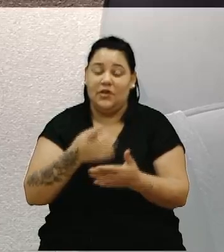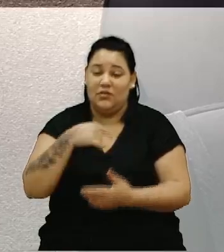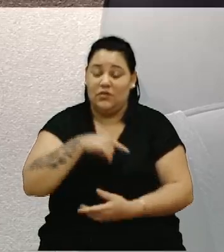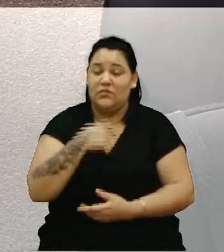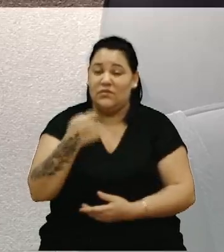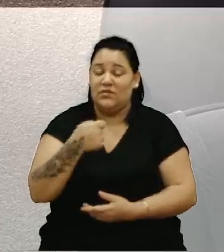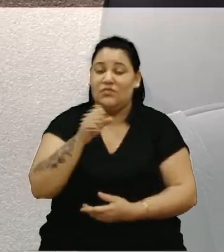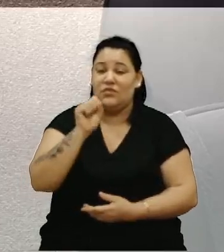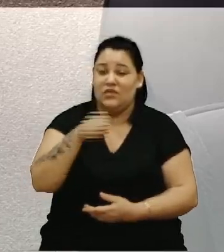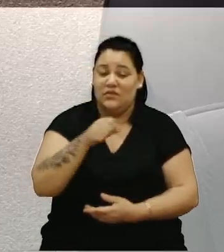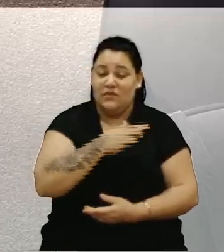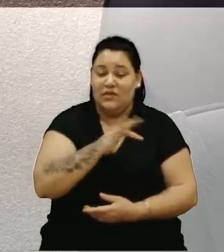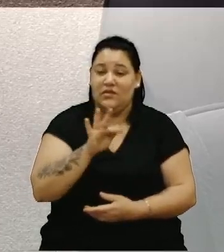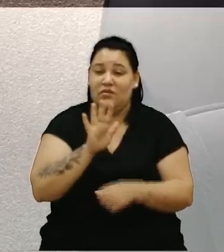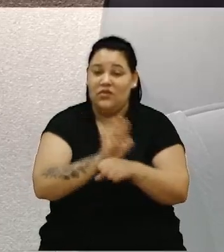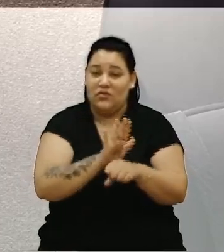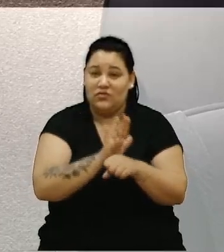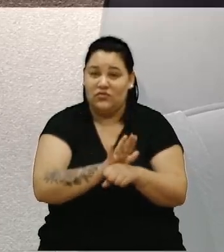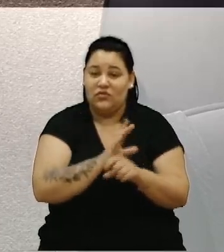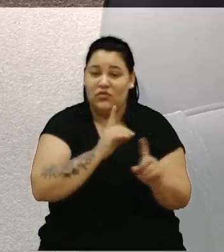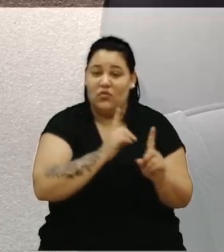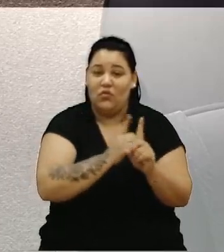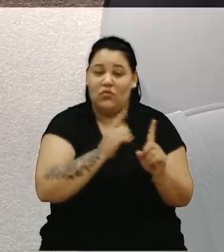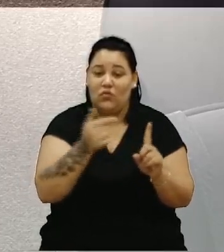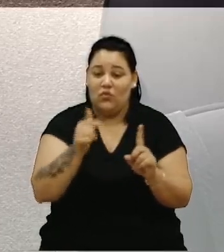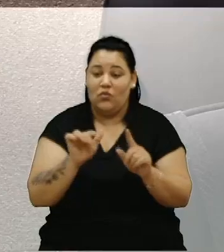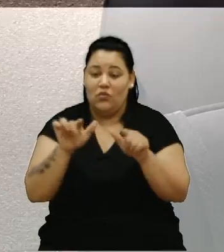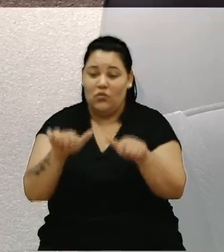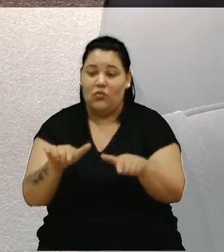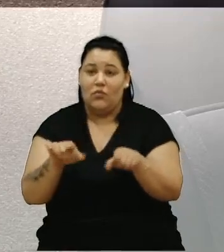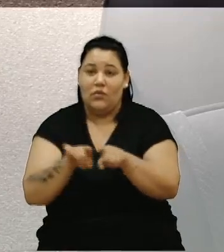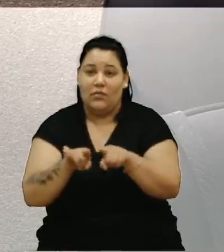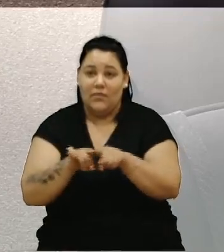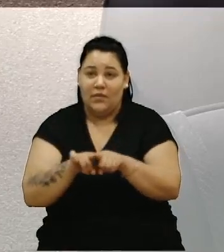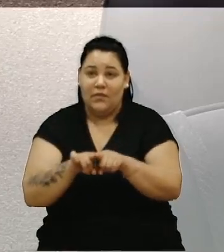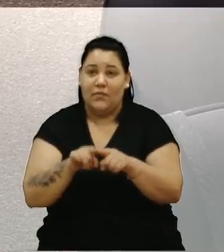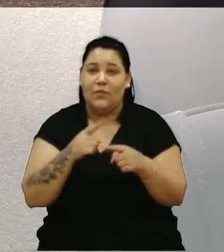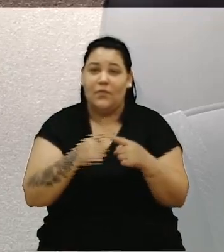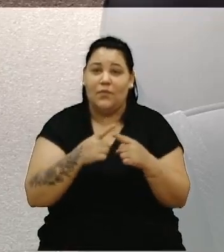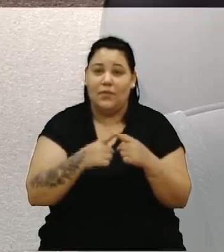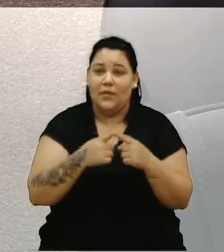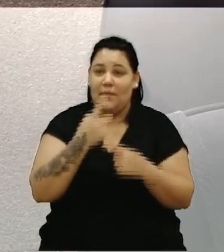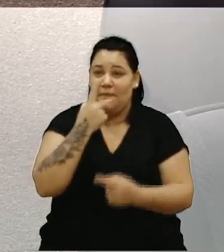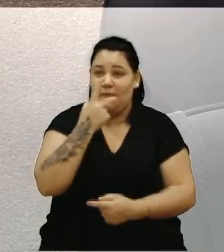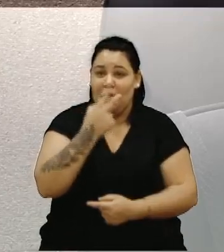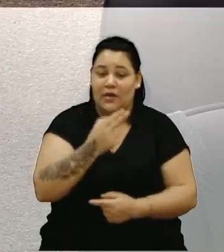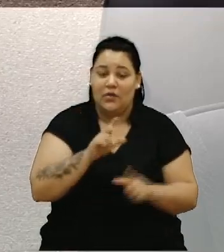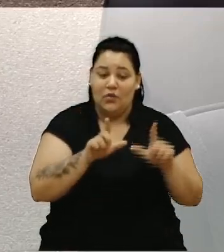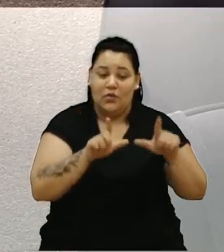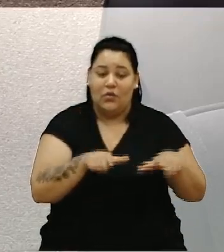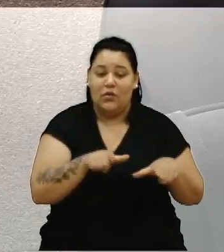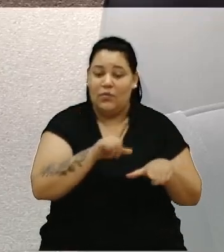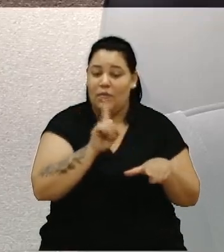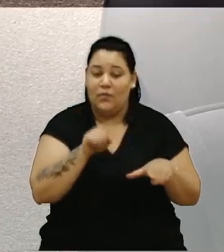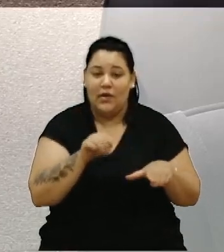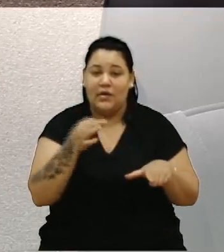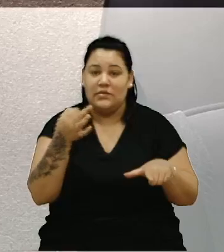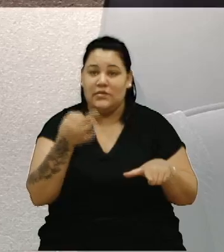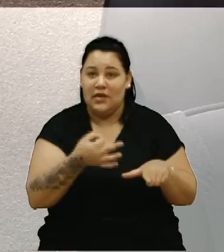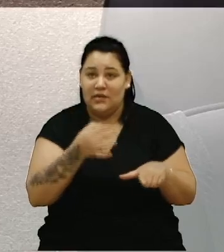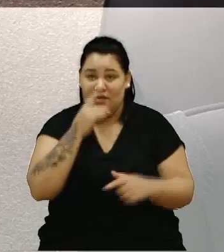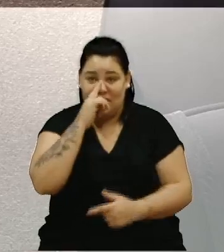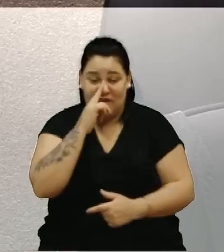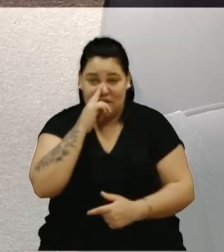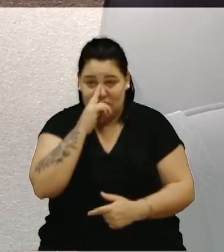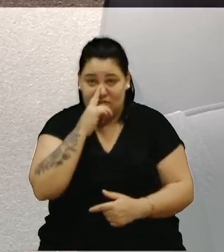ajude e encontre talvez até um outro local, porque me parece que aquele local não é adequado, que eles estão em risco e que precisa se rever